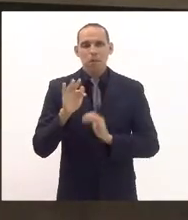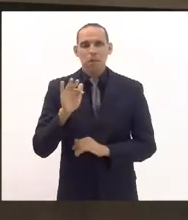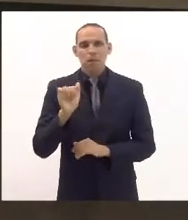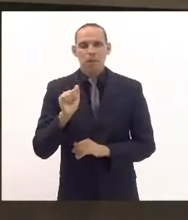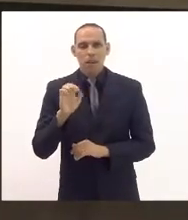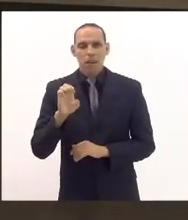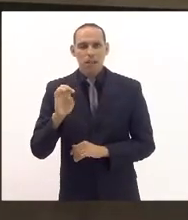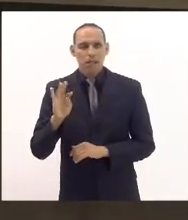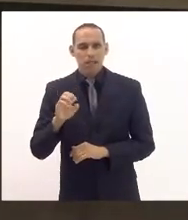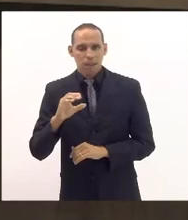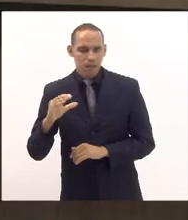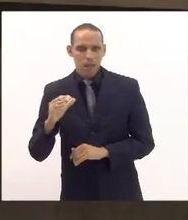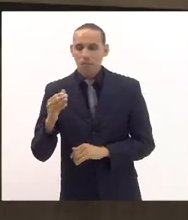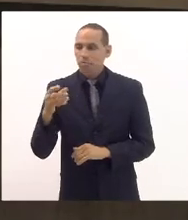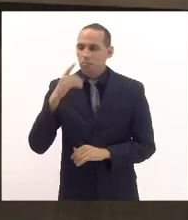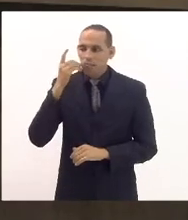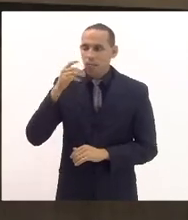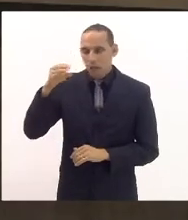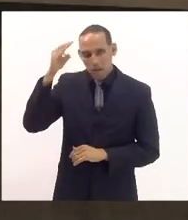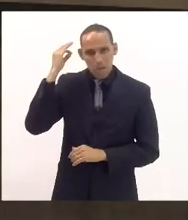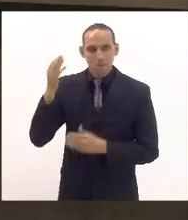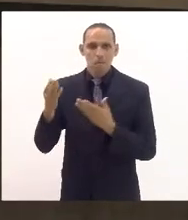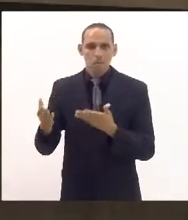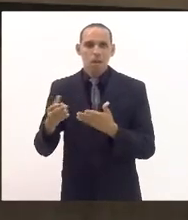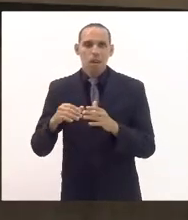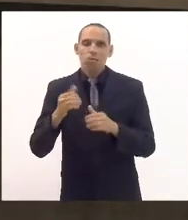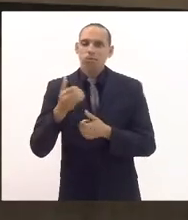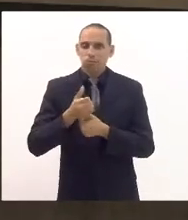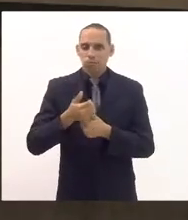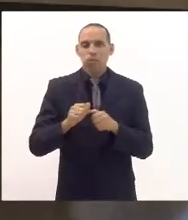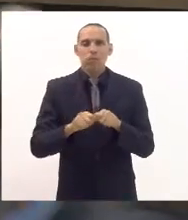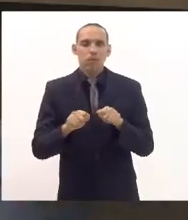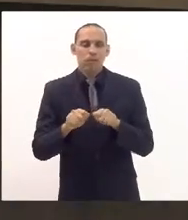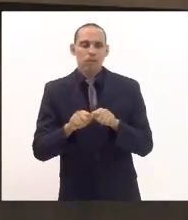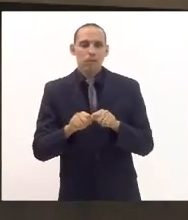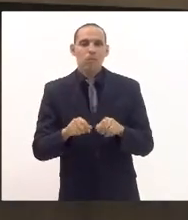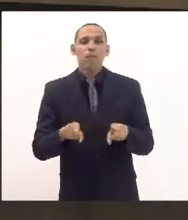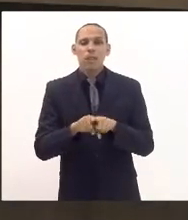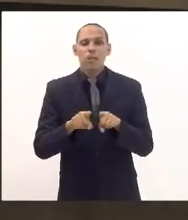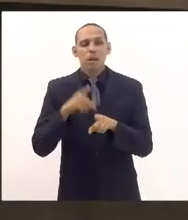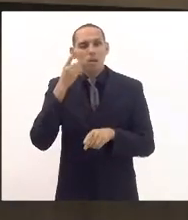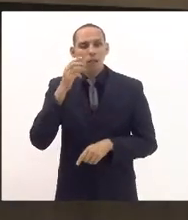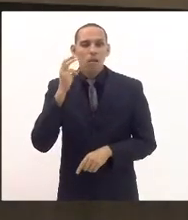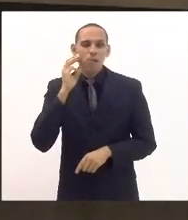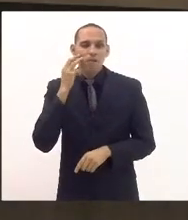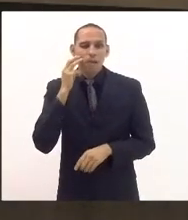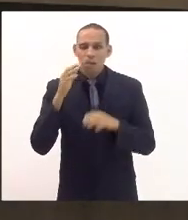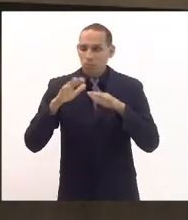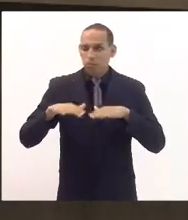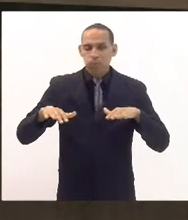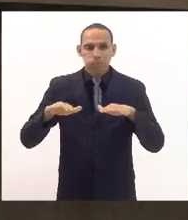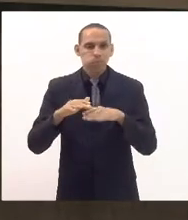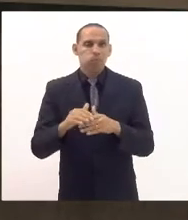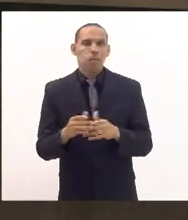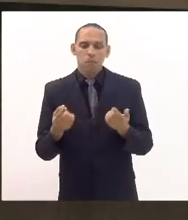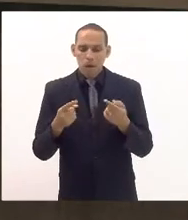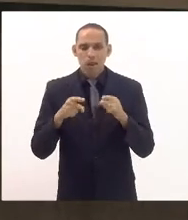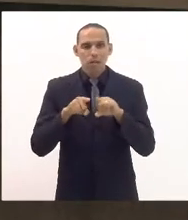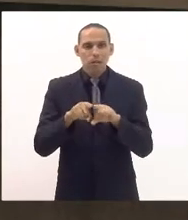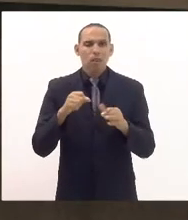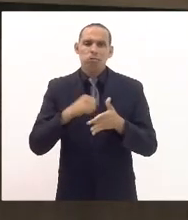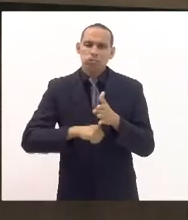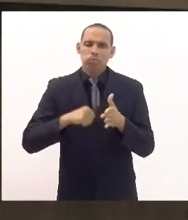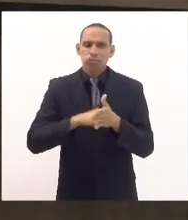Deputado Márcio Pacheco e fez substitutivo do deputado waldeck todos os deputados deputados desta casa que tem sido parceiro